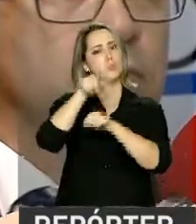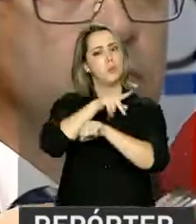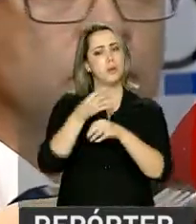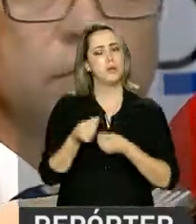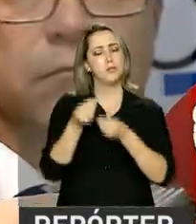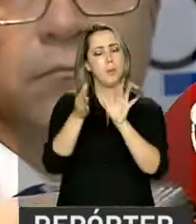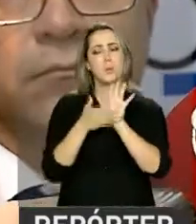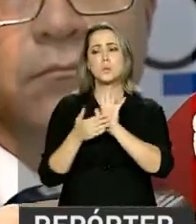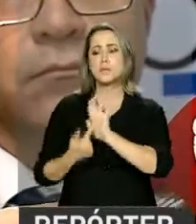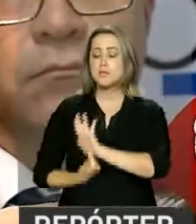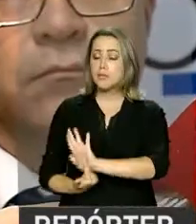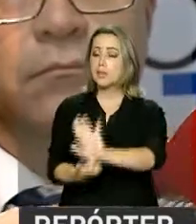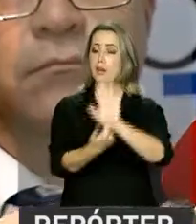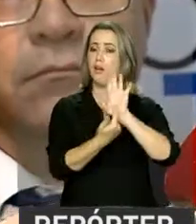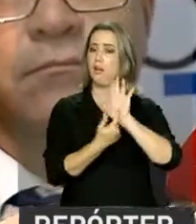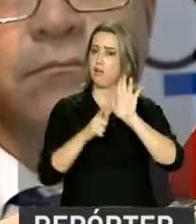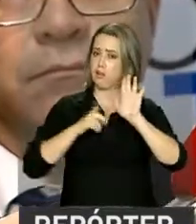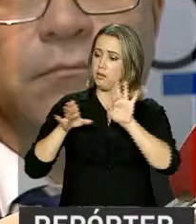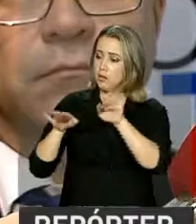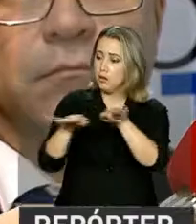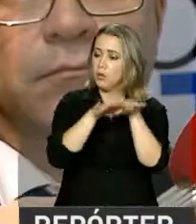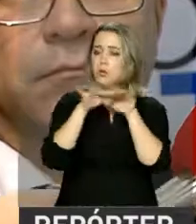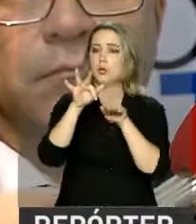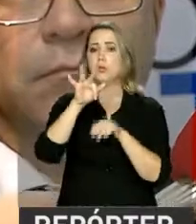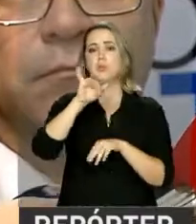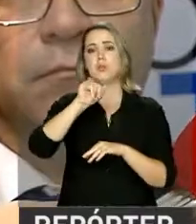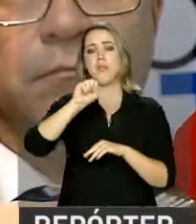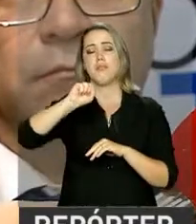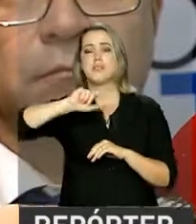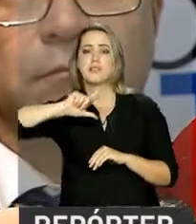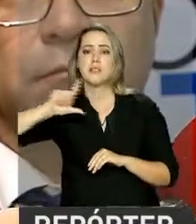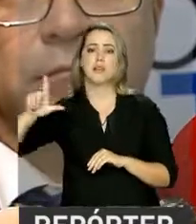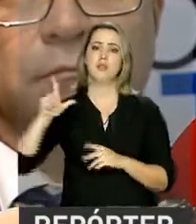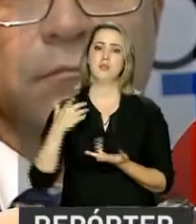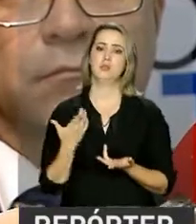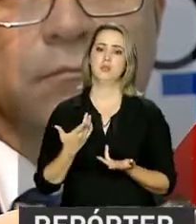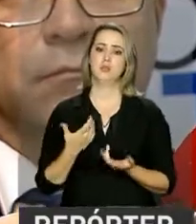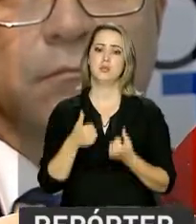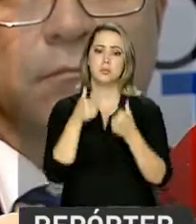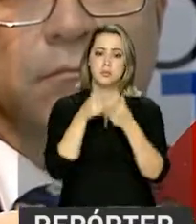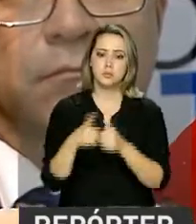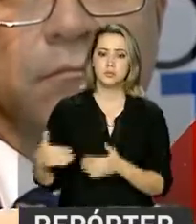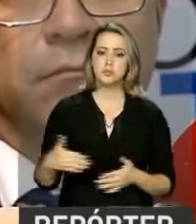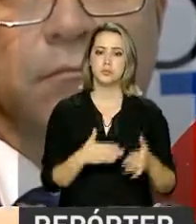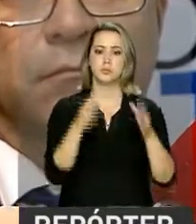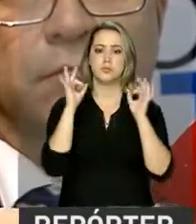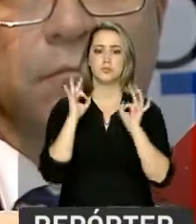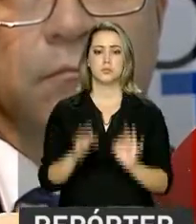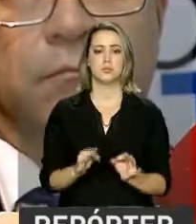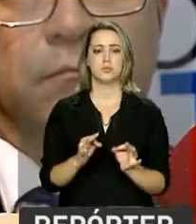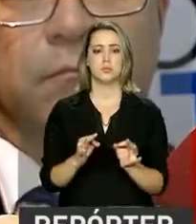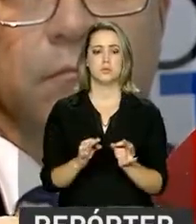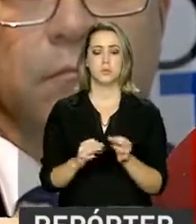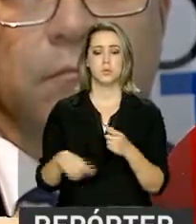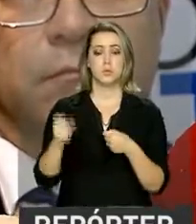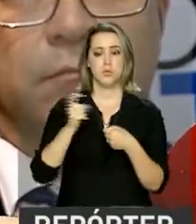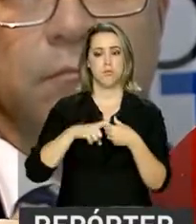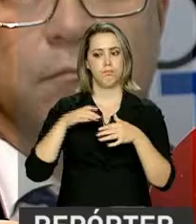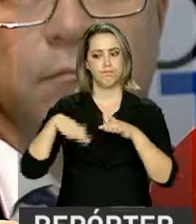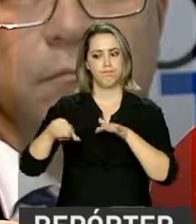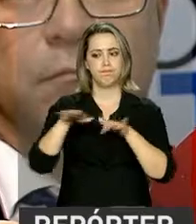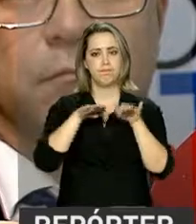demonstrar que o país tem estabilidade fiscal, que o país, né, está no caminho correto de se